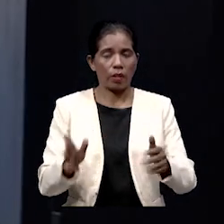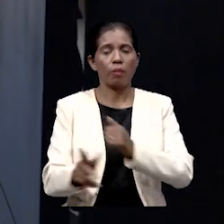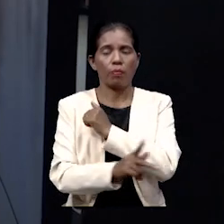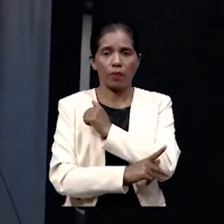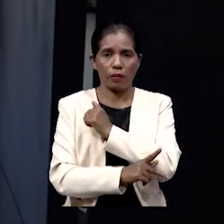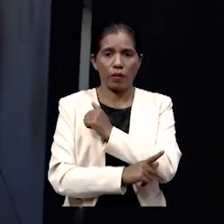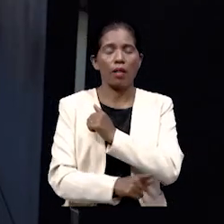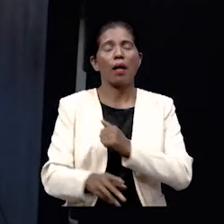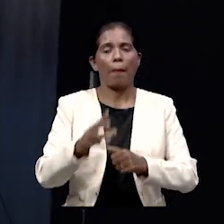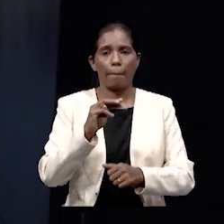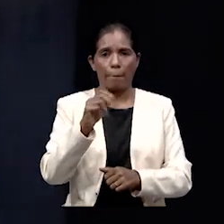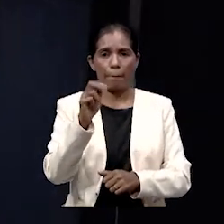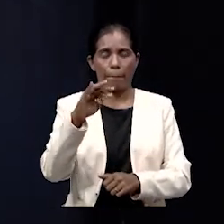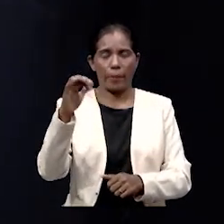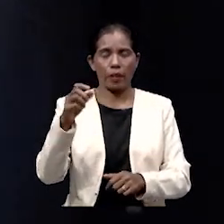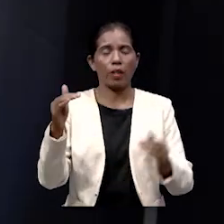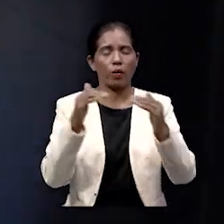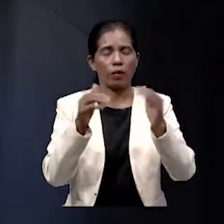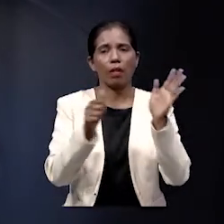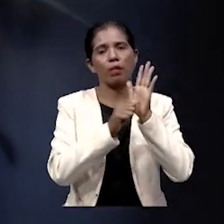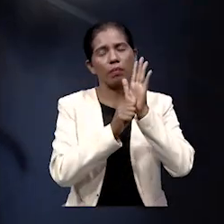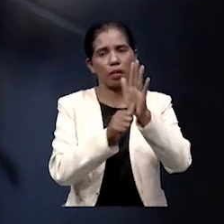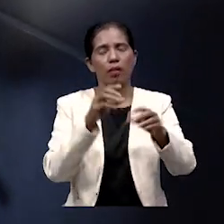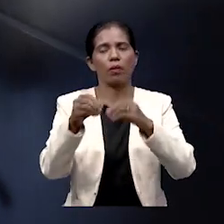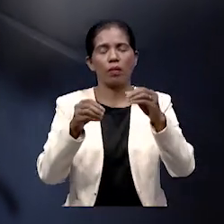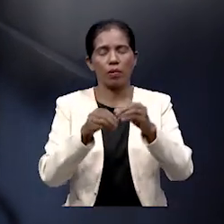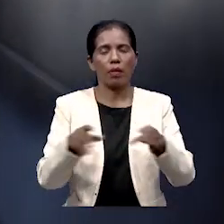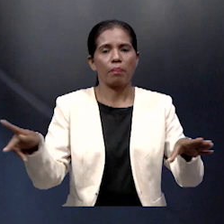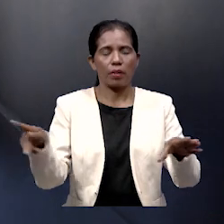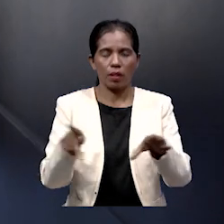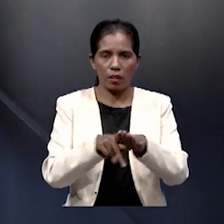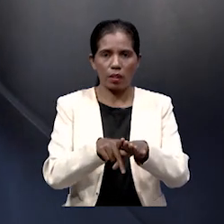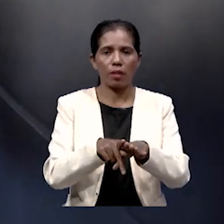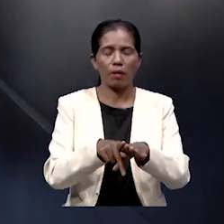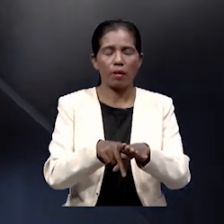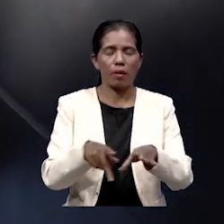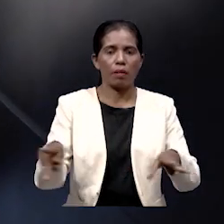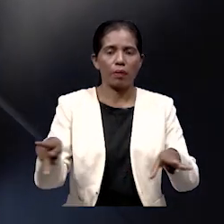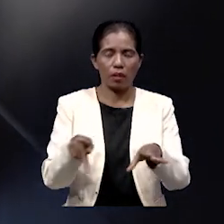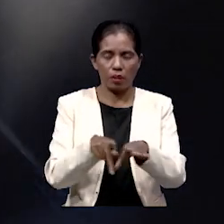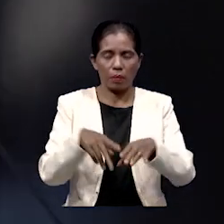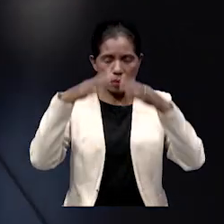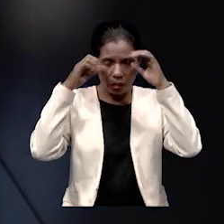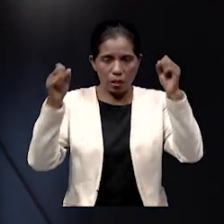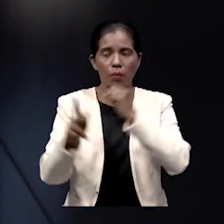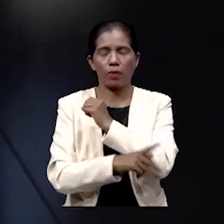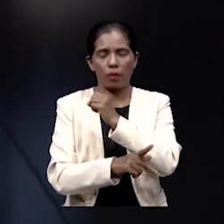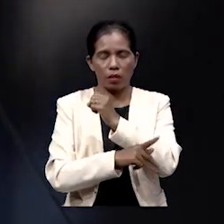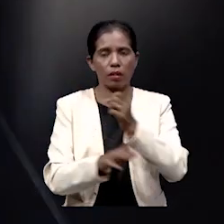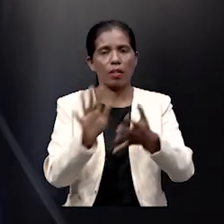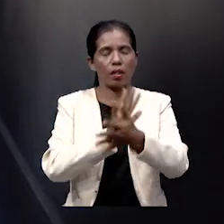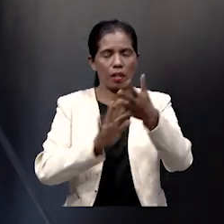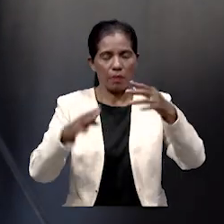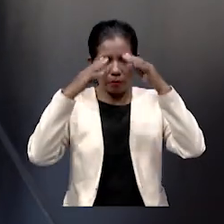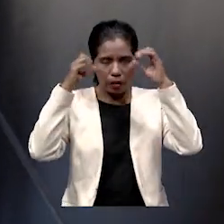Freitas ateten sormutune hode apresenta kon ba presença presidente Portugal ia cerimônia tomar de posse ba presidente eleito Jerome